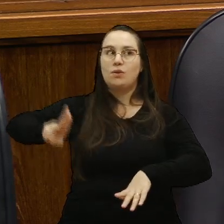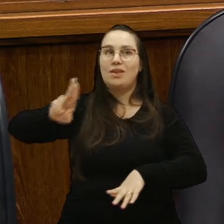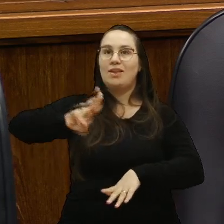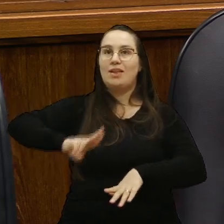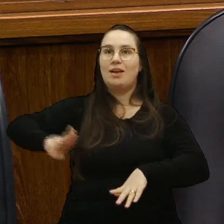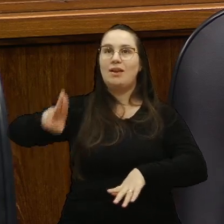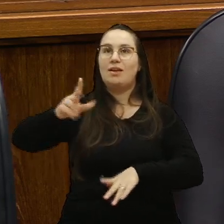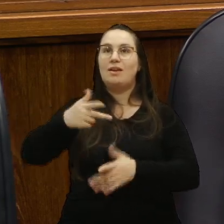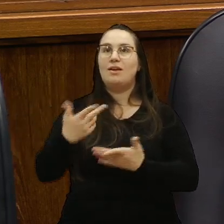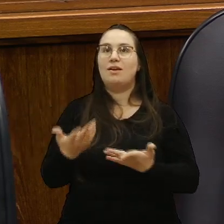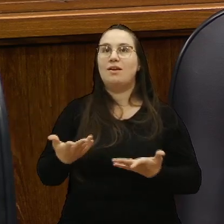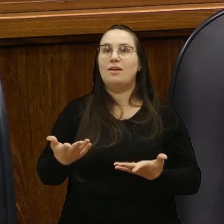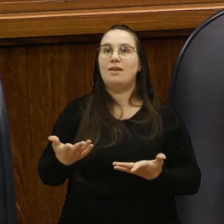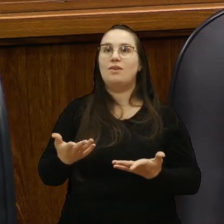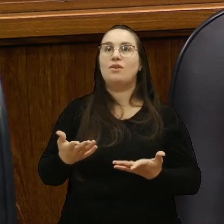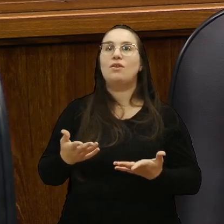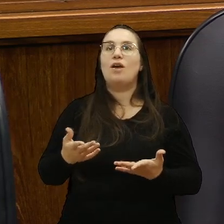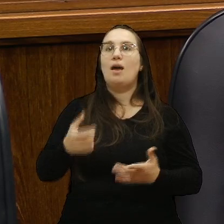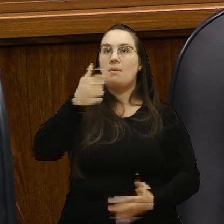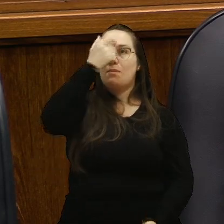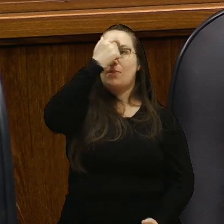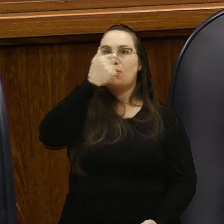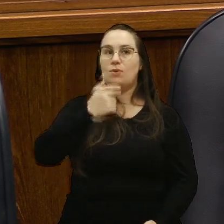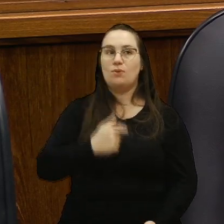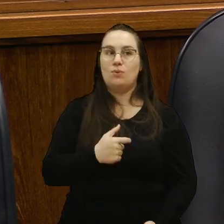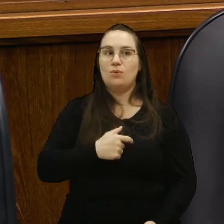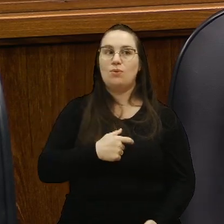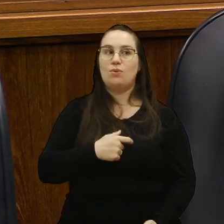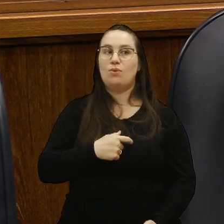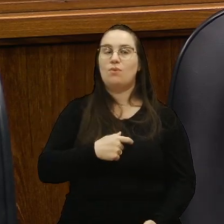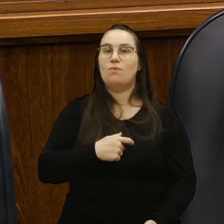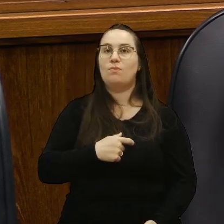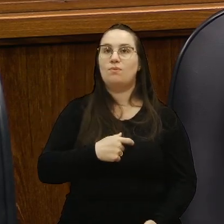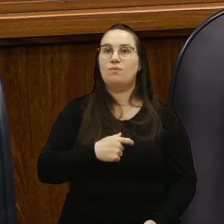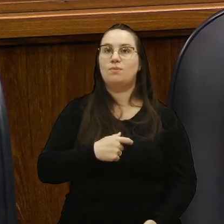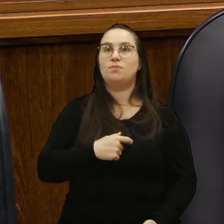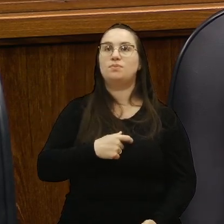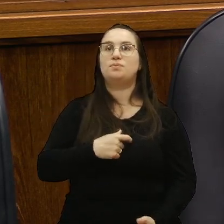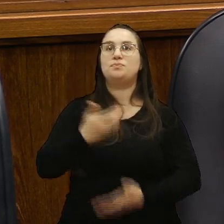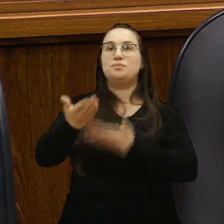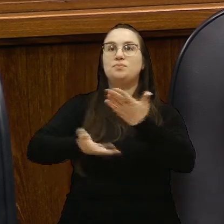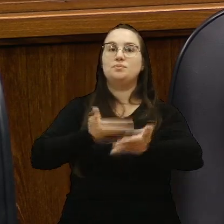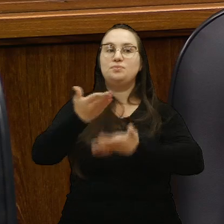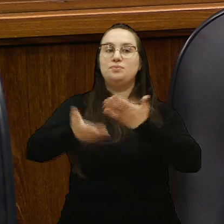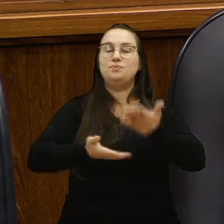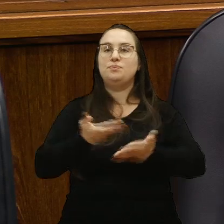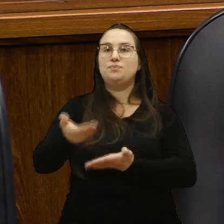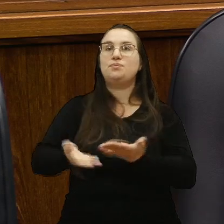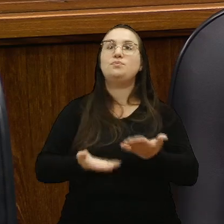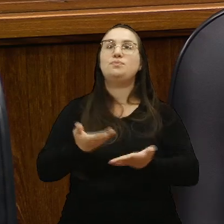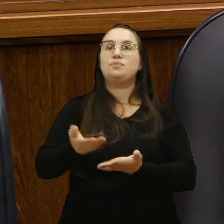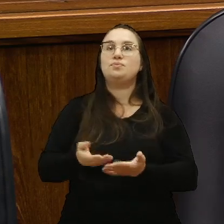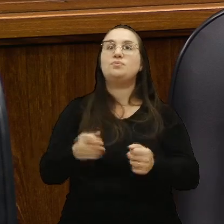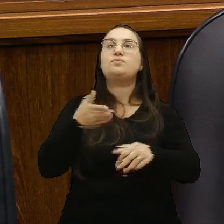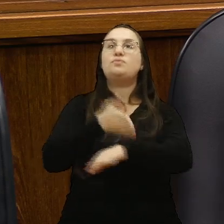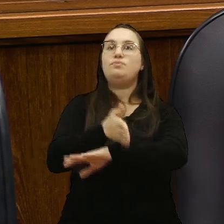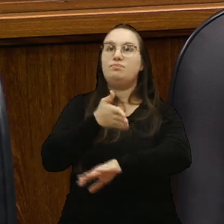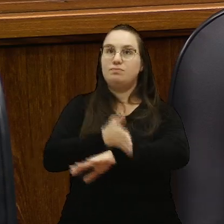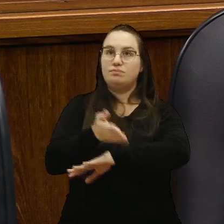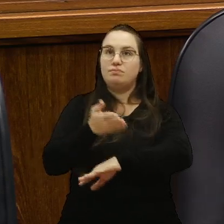o sujeito e a pessoa que vai fazer o atendimento àquele usuário faça parte,